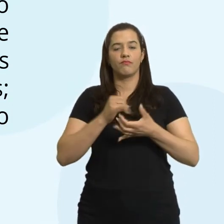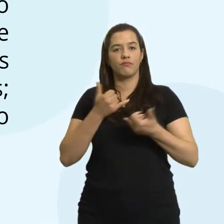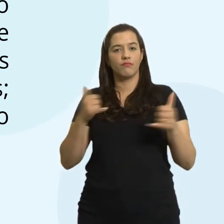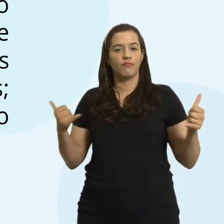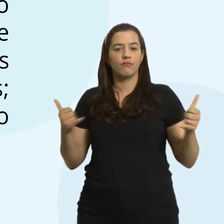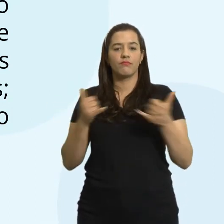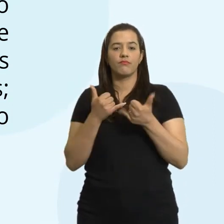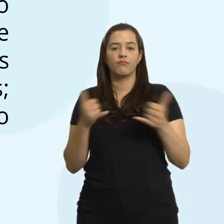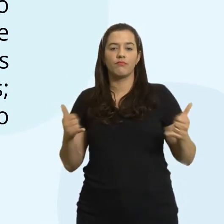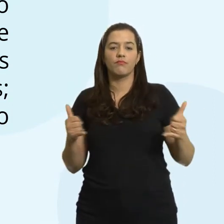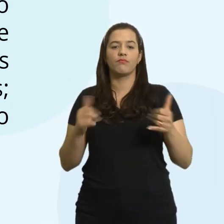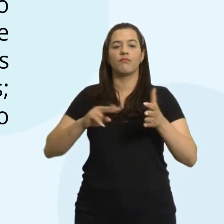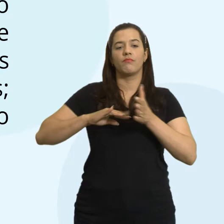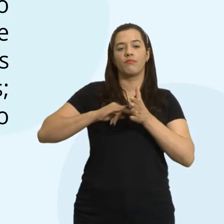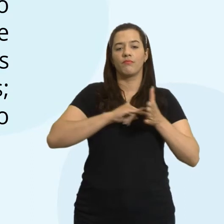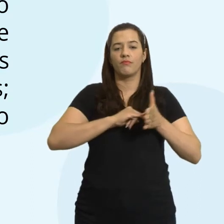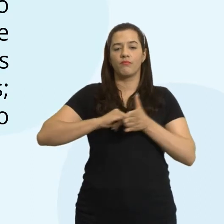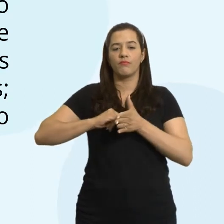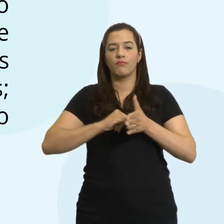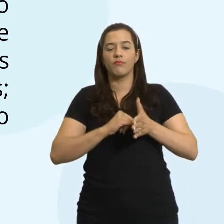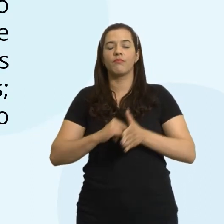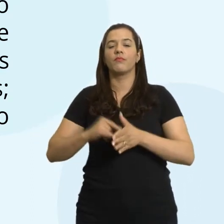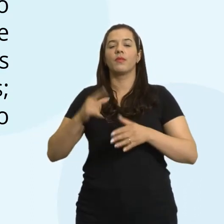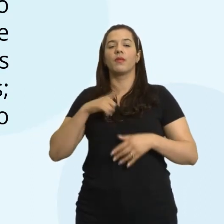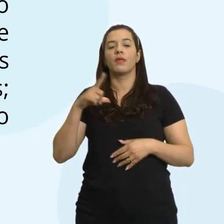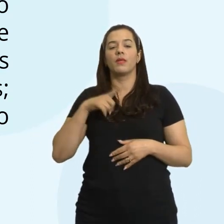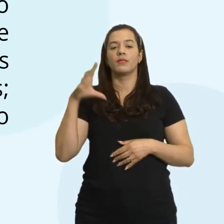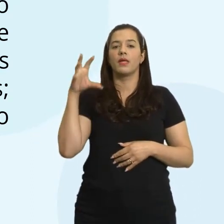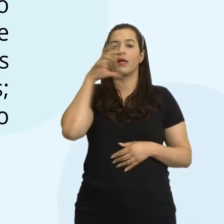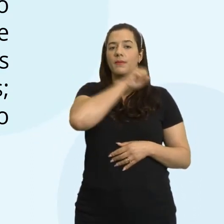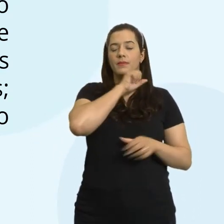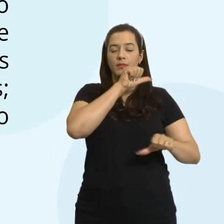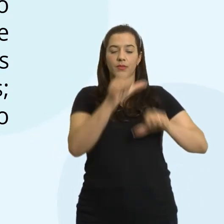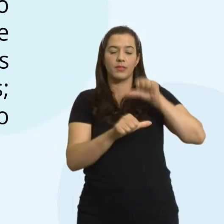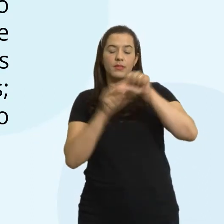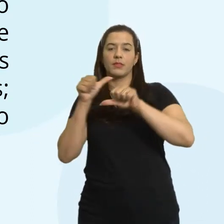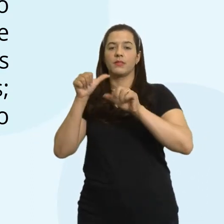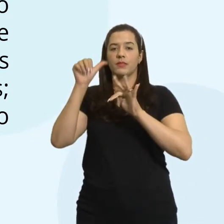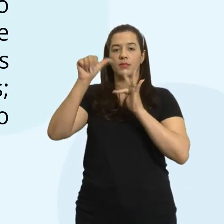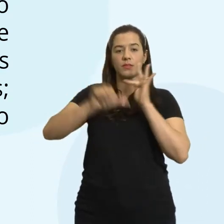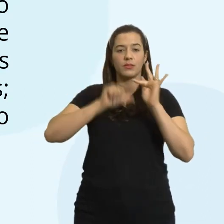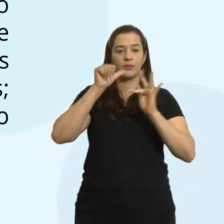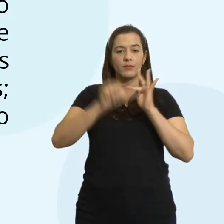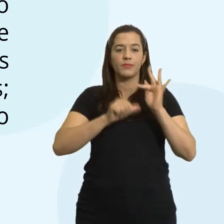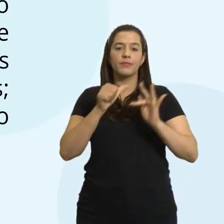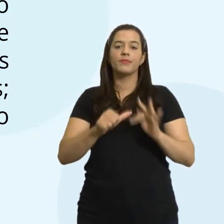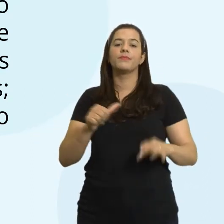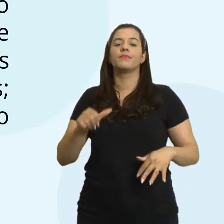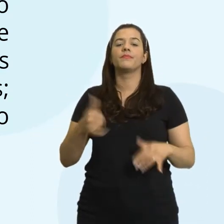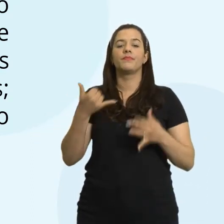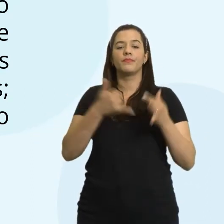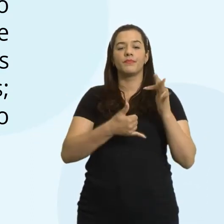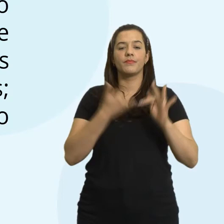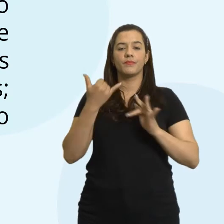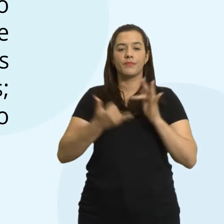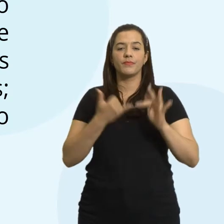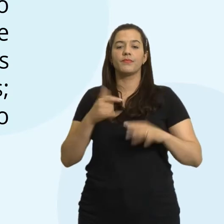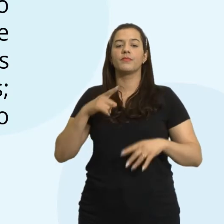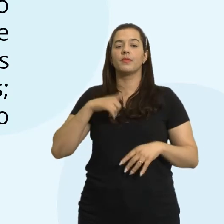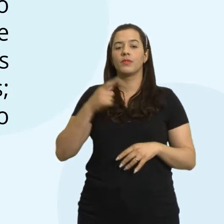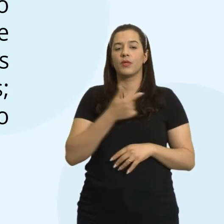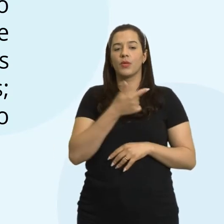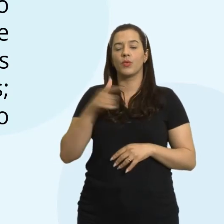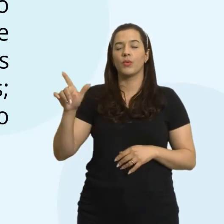de interpartículas, da rapidez dessas transformações químicas, e vocês podem ver nas imagens a seguir, no